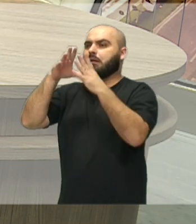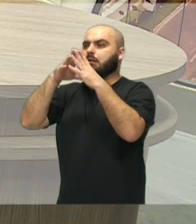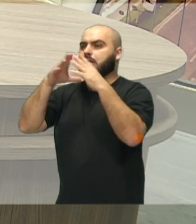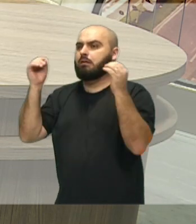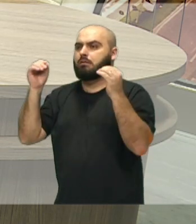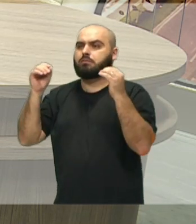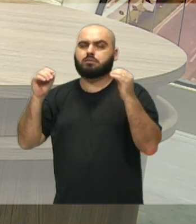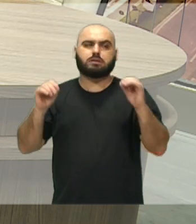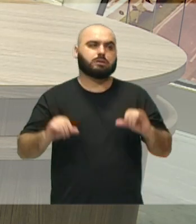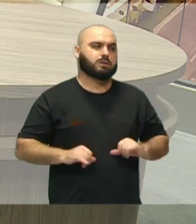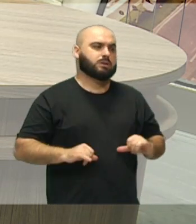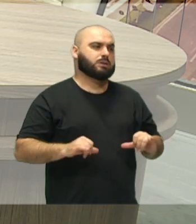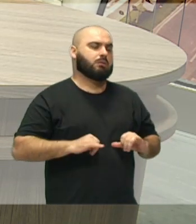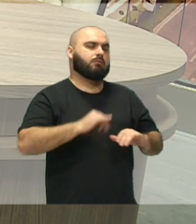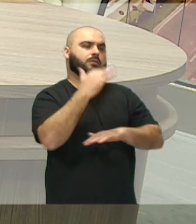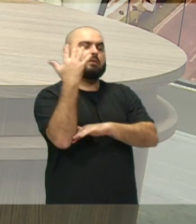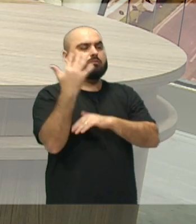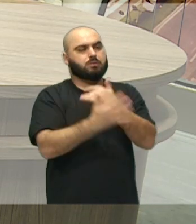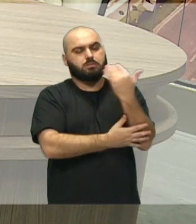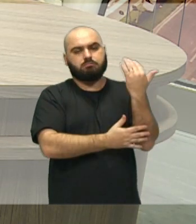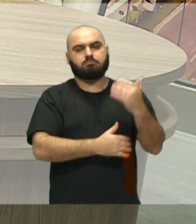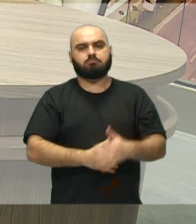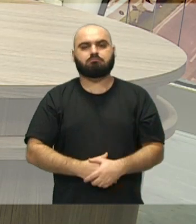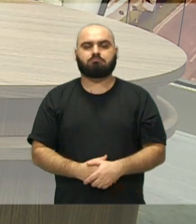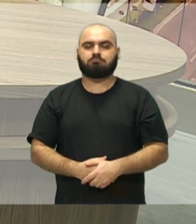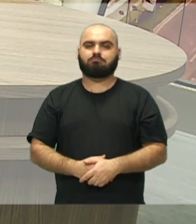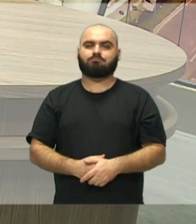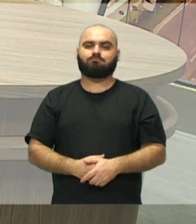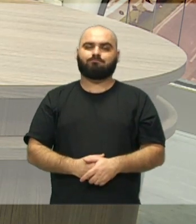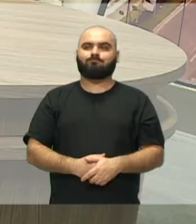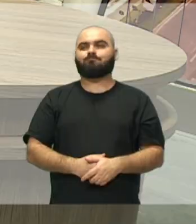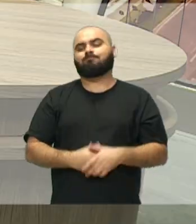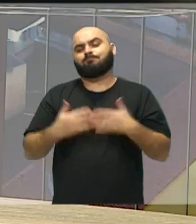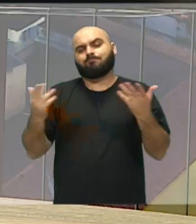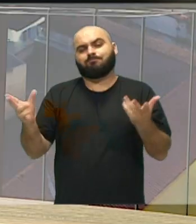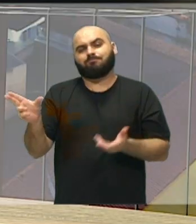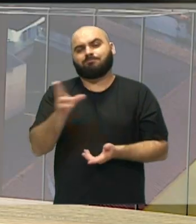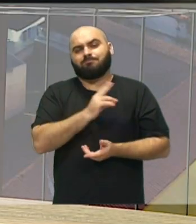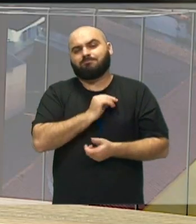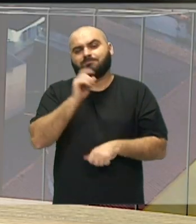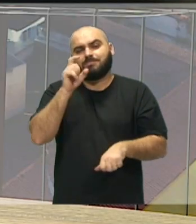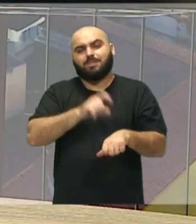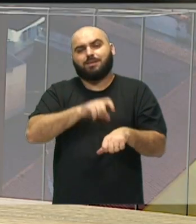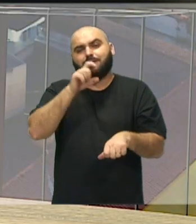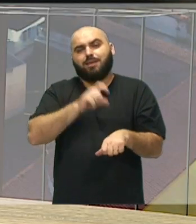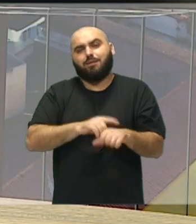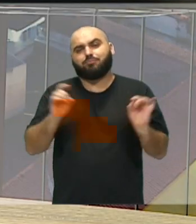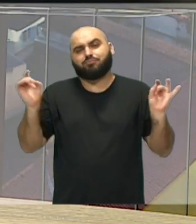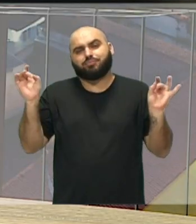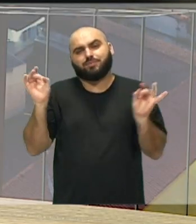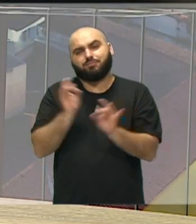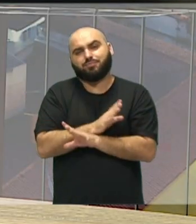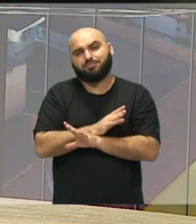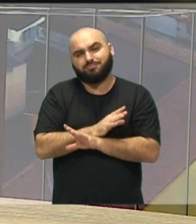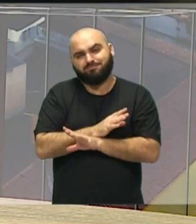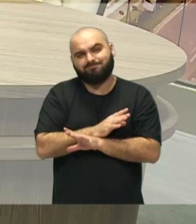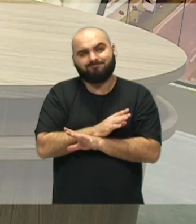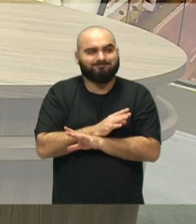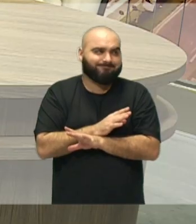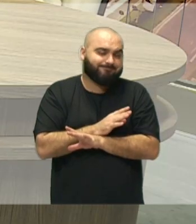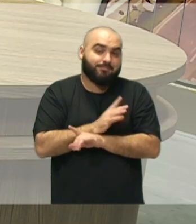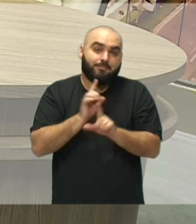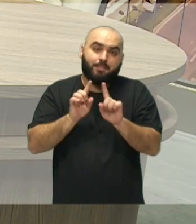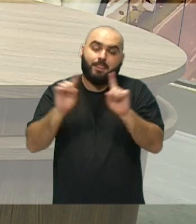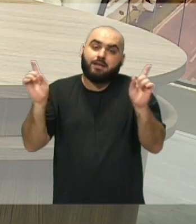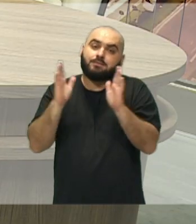contra a gente também, né? Nossa, olha, Lígia, infelizmente nosso tempo já acabou, mas